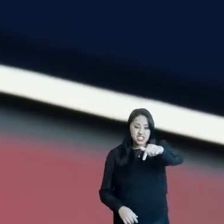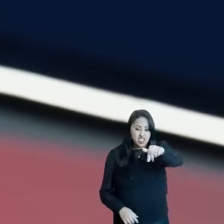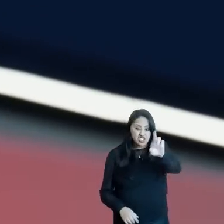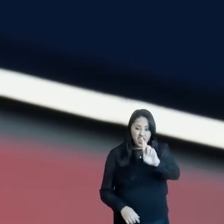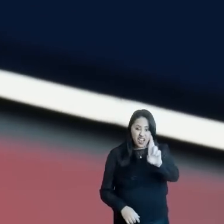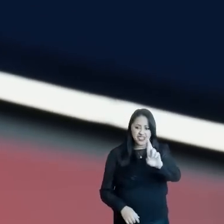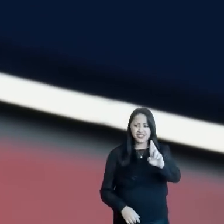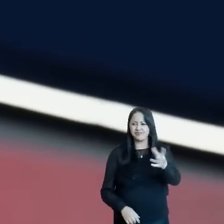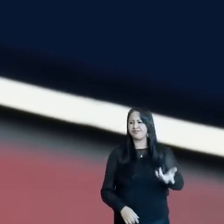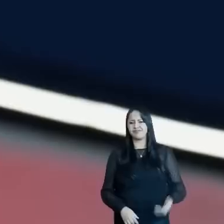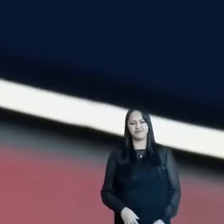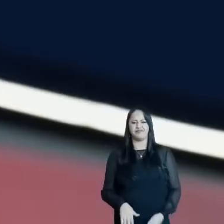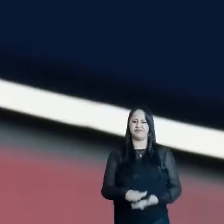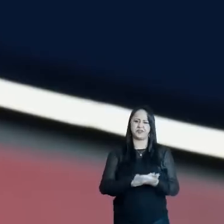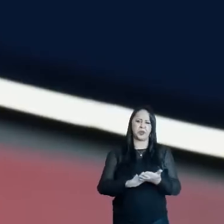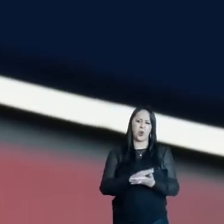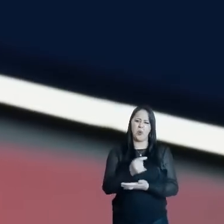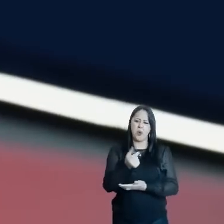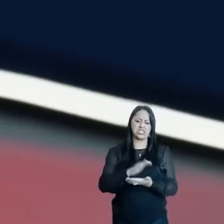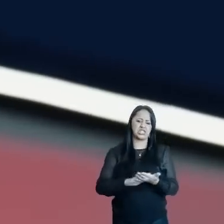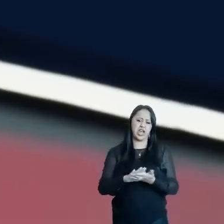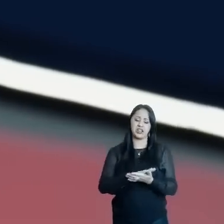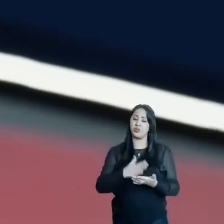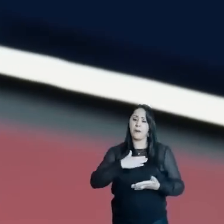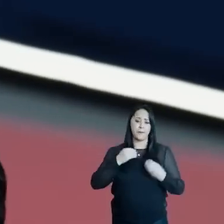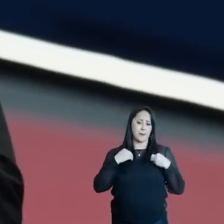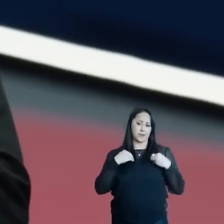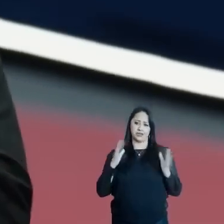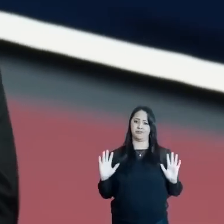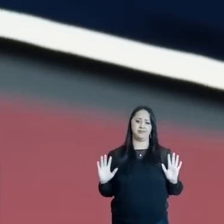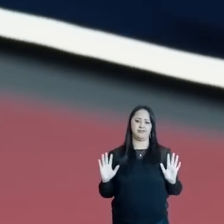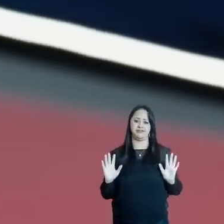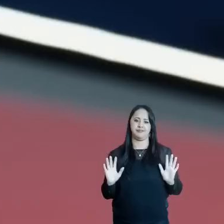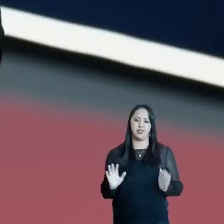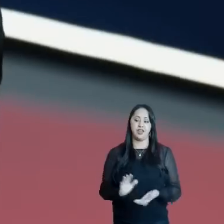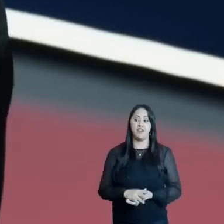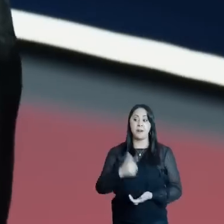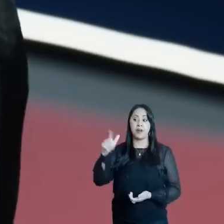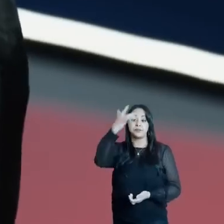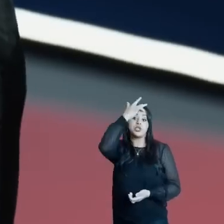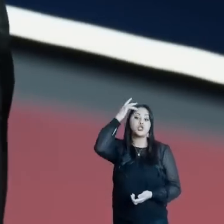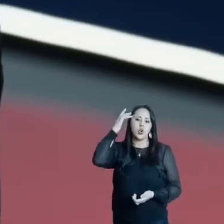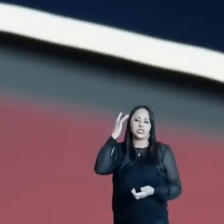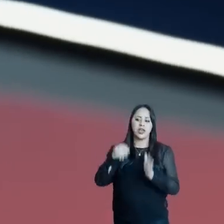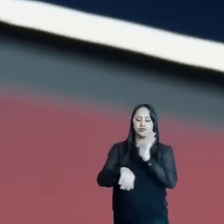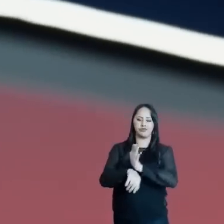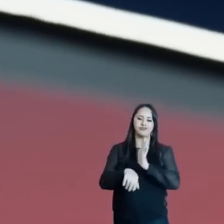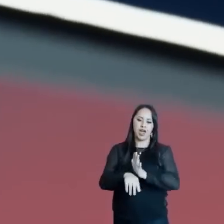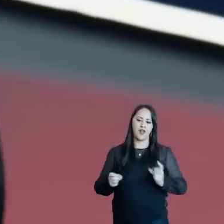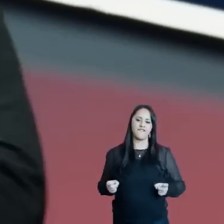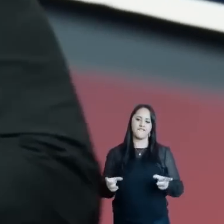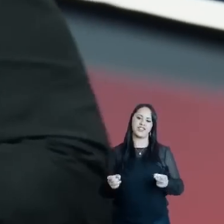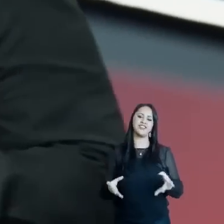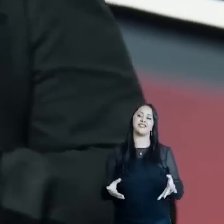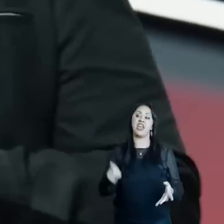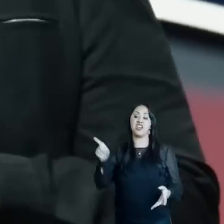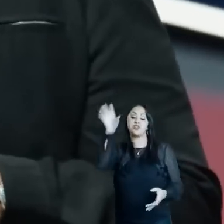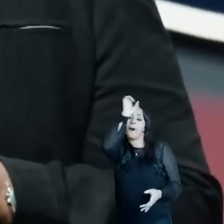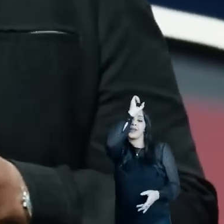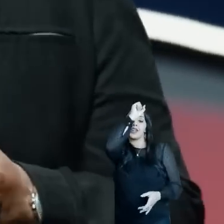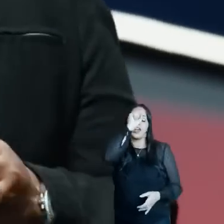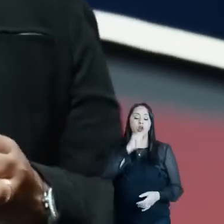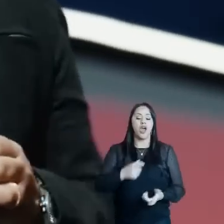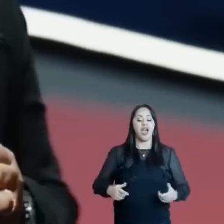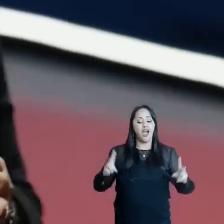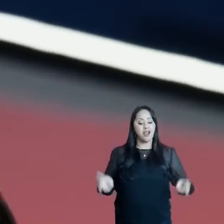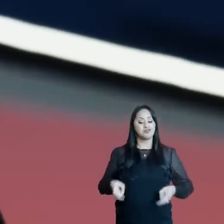100 mil pessoas, cara, nós estamos falando de 9,7 milhões. Sim, mas não é para mim, vai para os iluminados. Vai para eles, por quê? Porque eles estão aprendendo a ganhar dinheiro na internet, eles estão